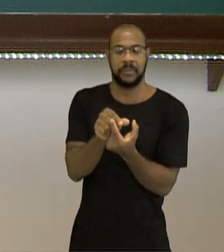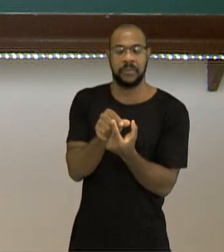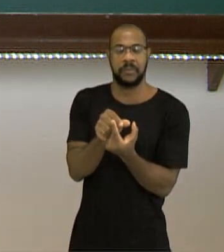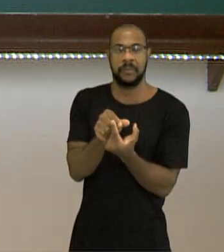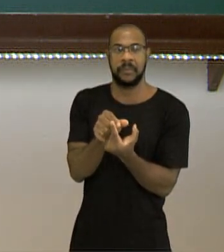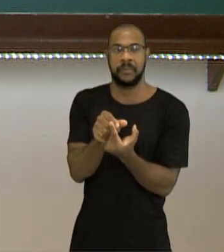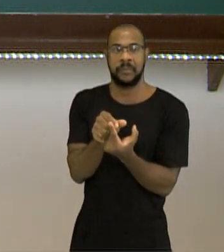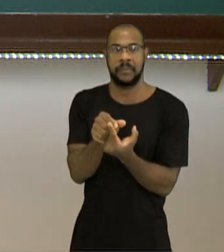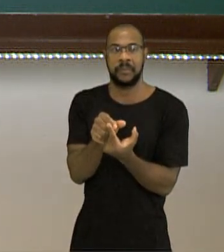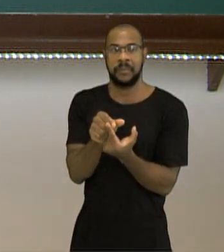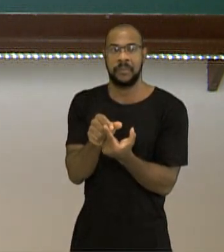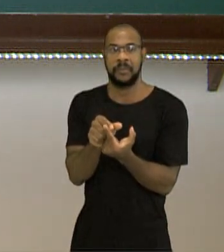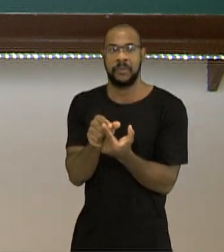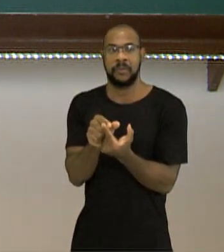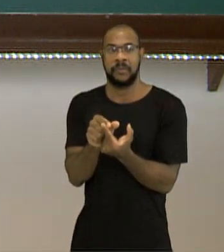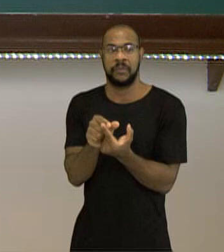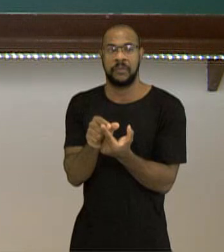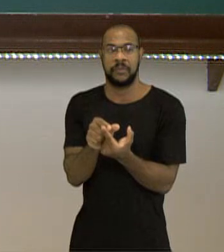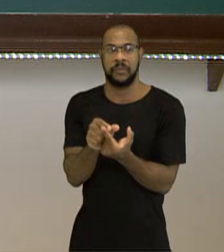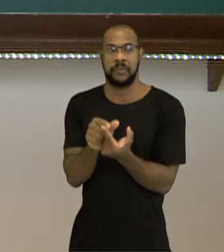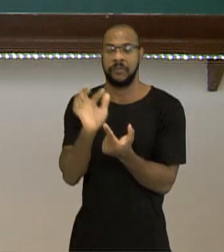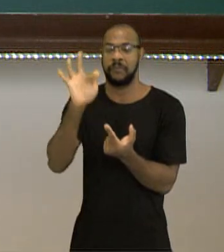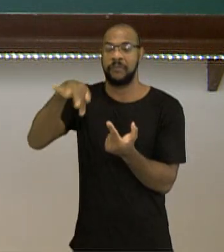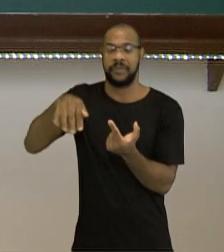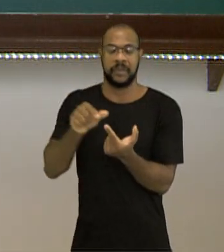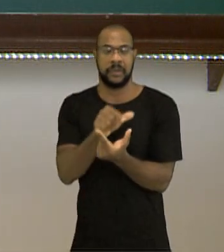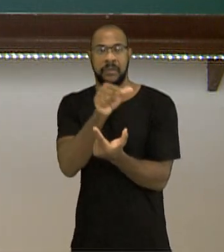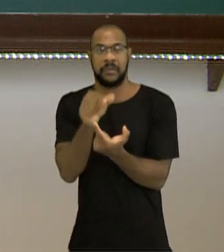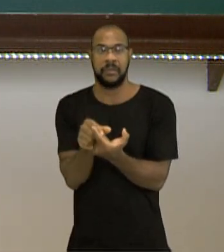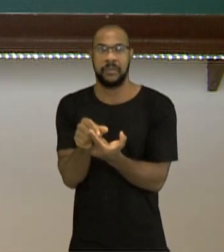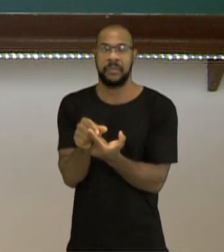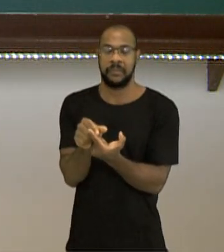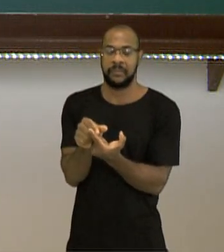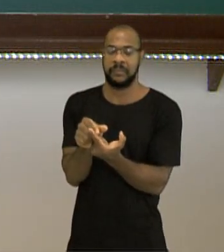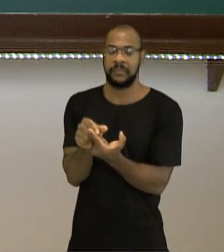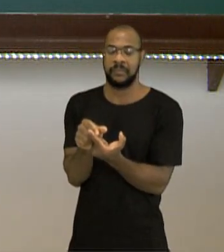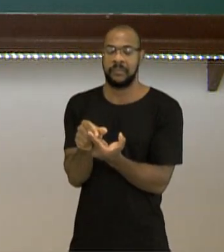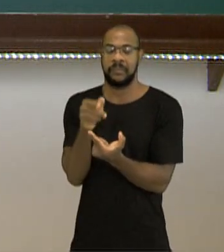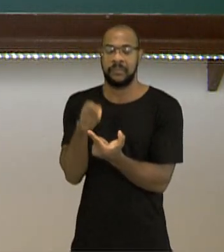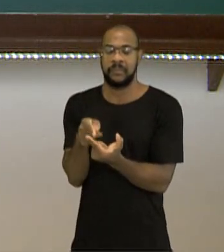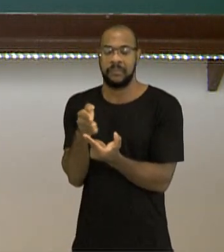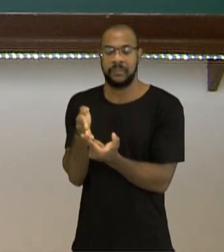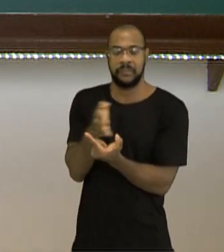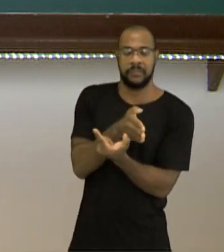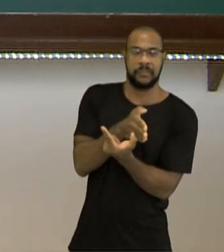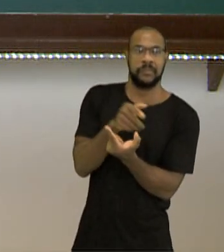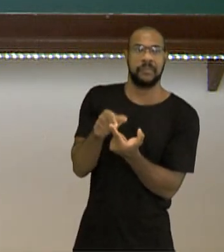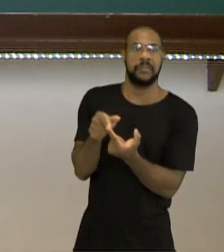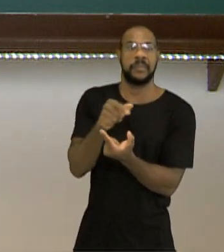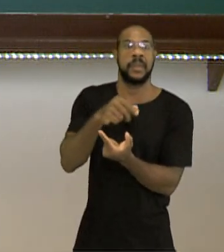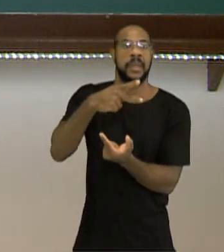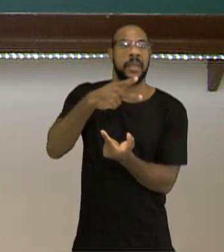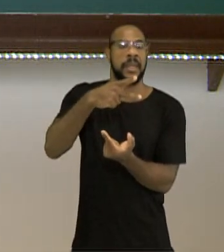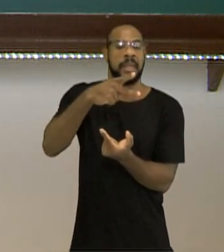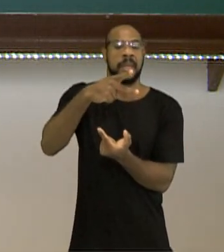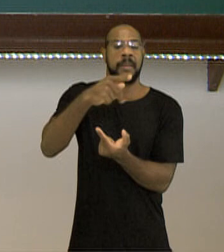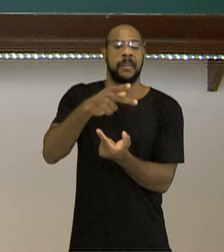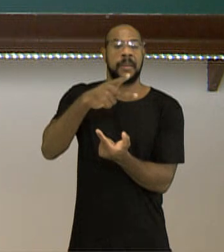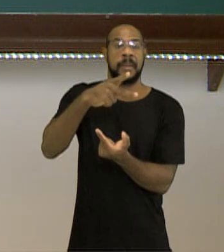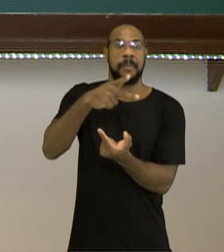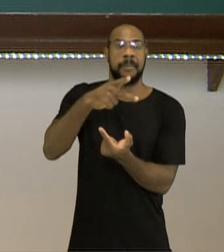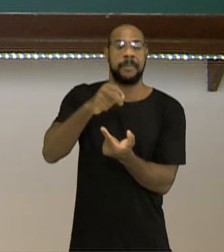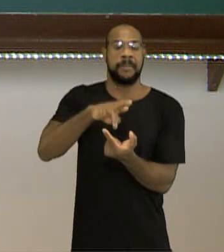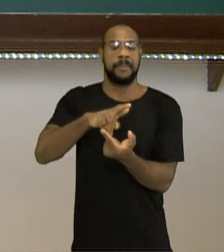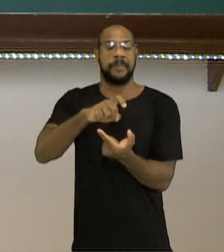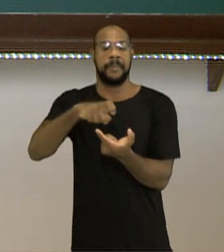última é lá no final e não aqui? Porque eu conto do final para o começo. Paroxítona, a